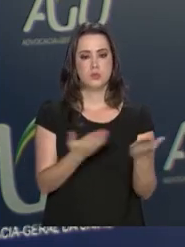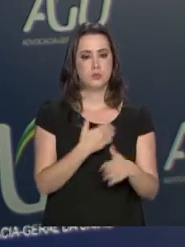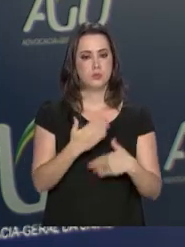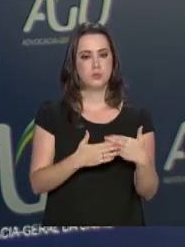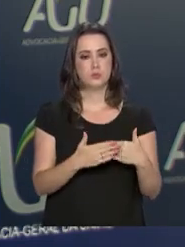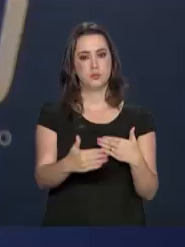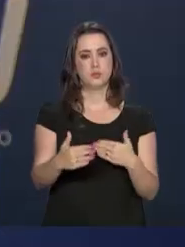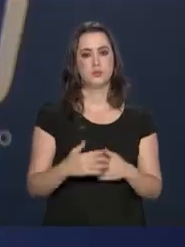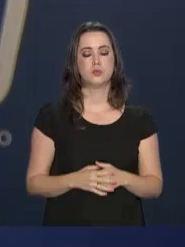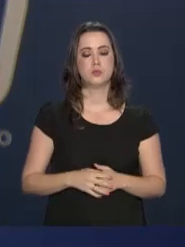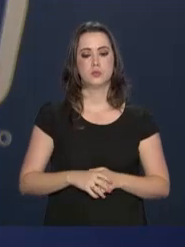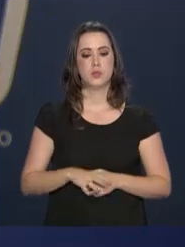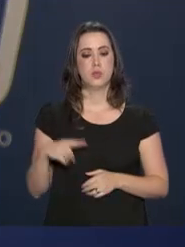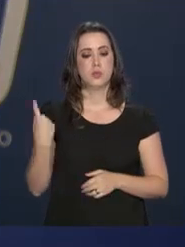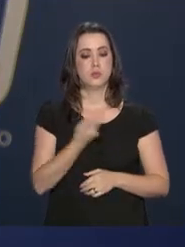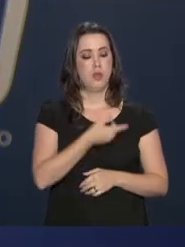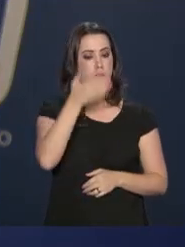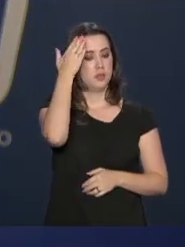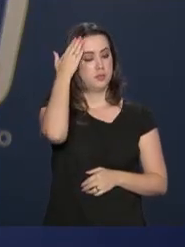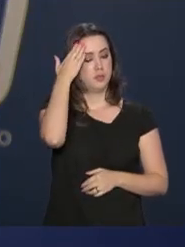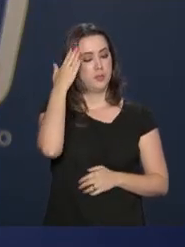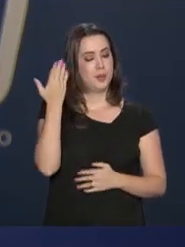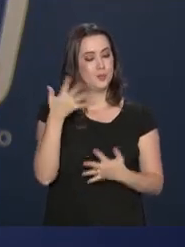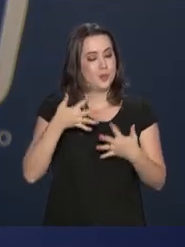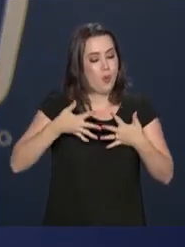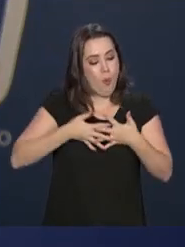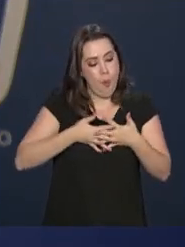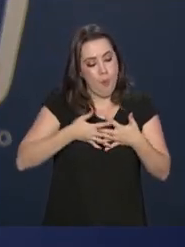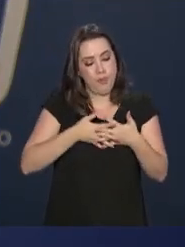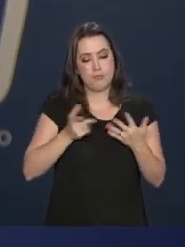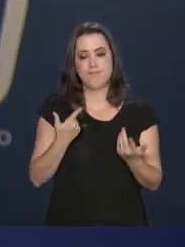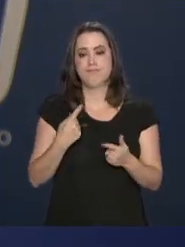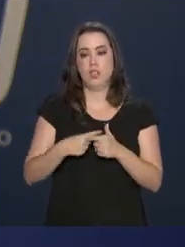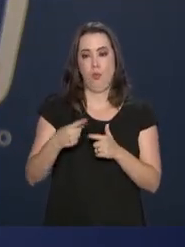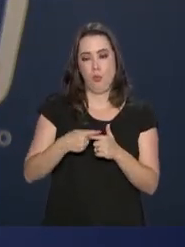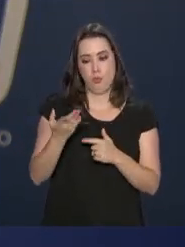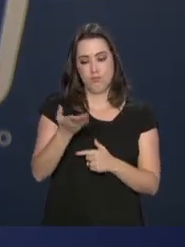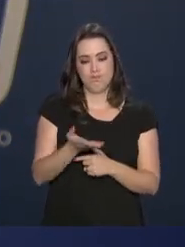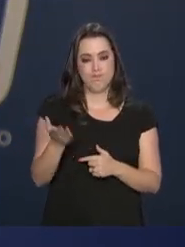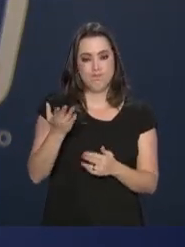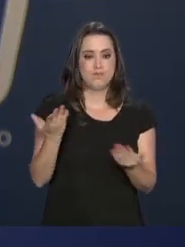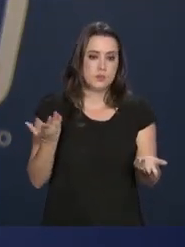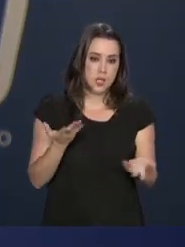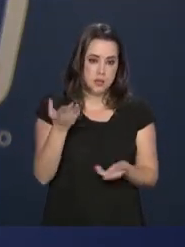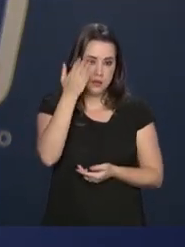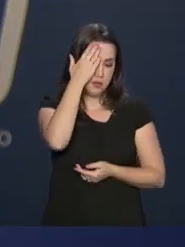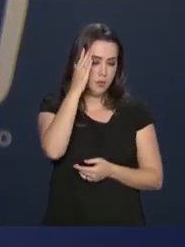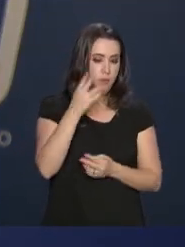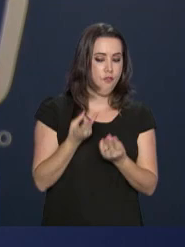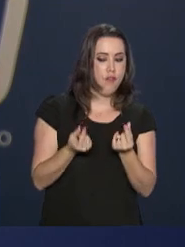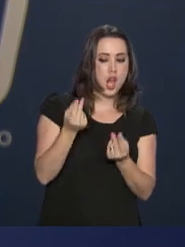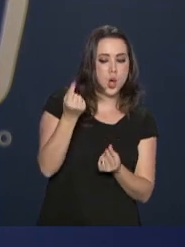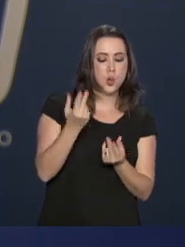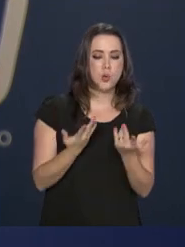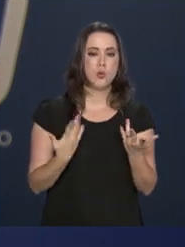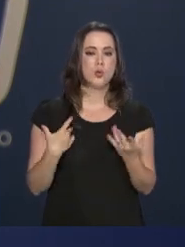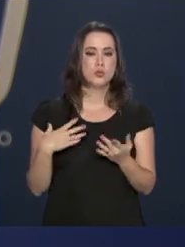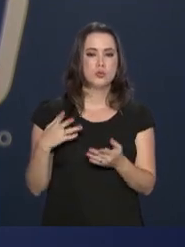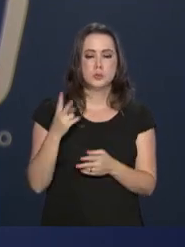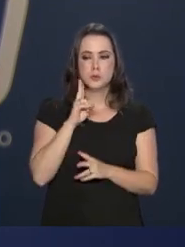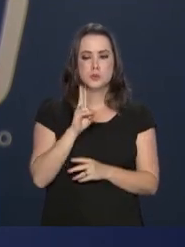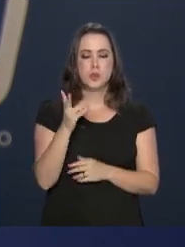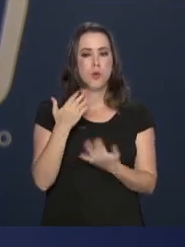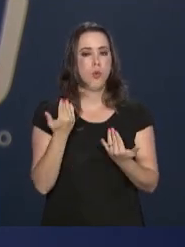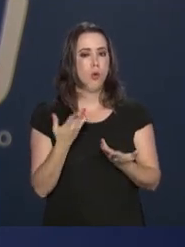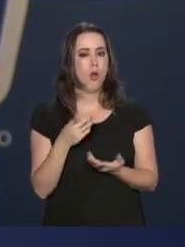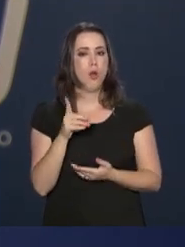em negociação. Todos nós sabemos a complexidade que envolve a atividade dessa natureza, não é? Para se chegar a valores, se apurar valor de